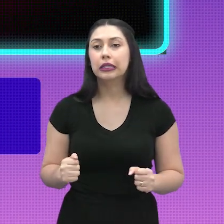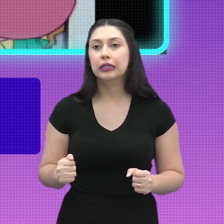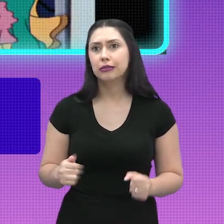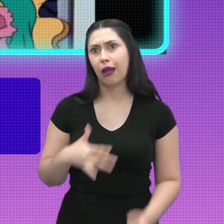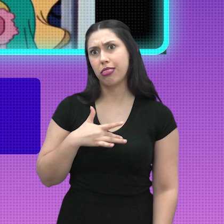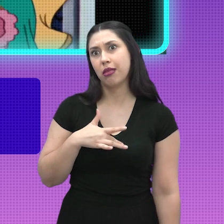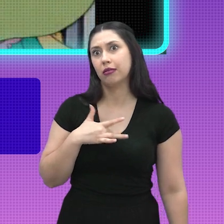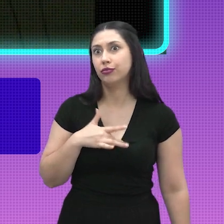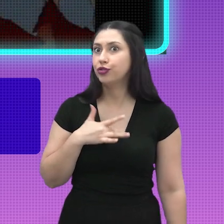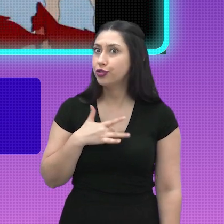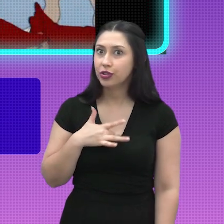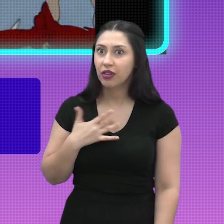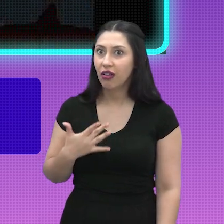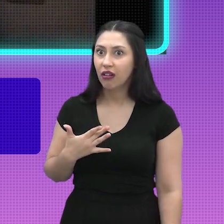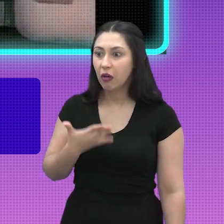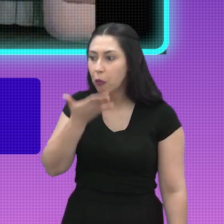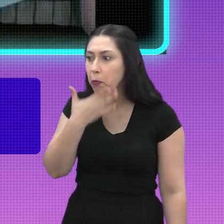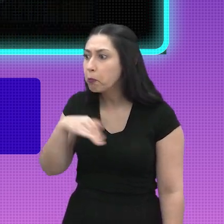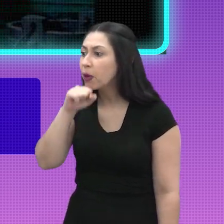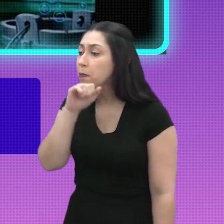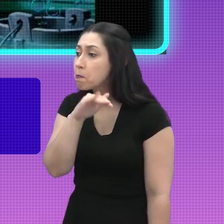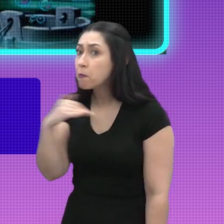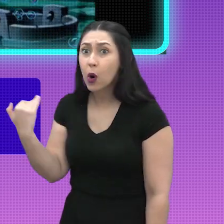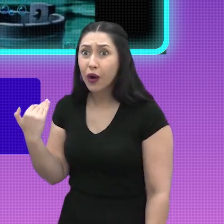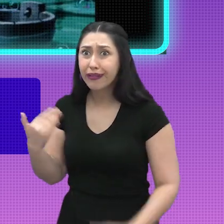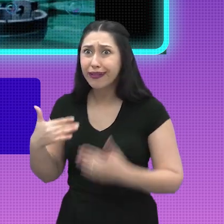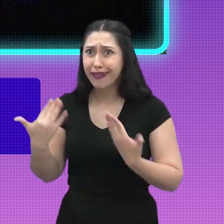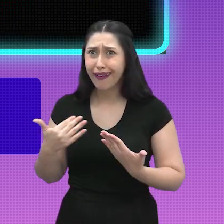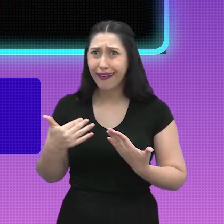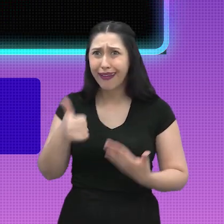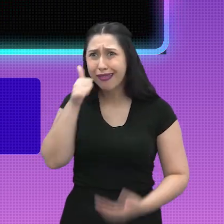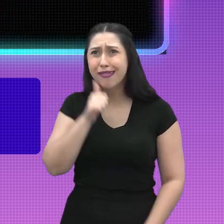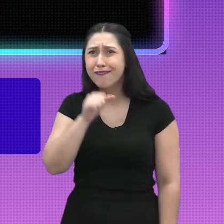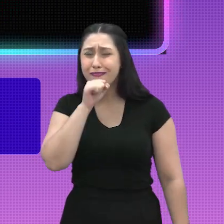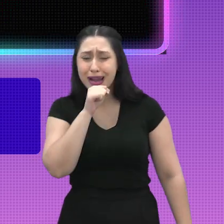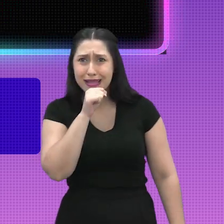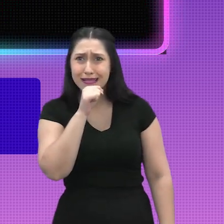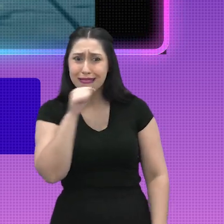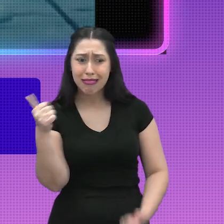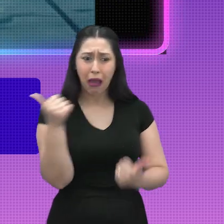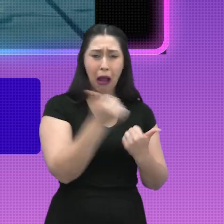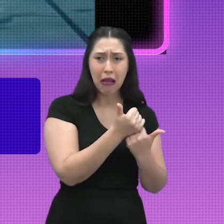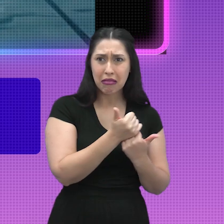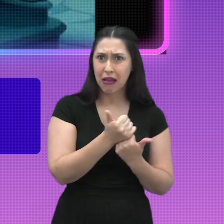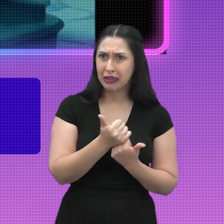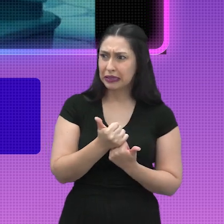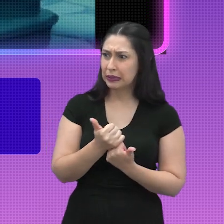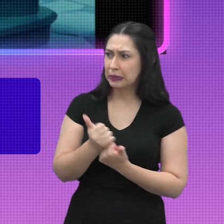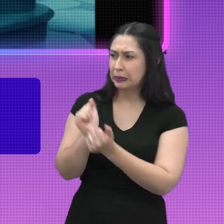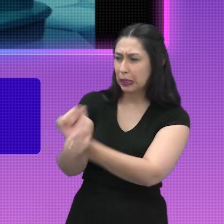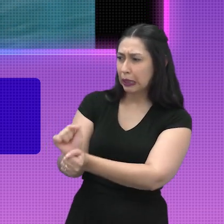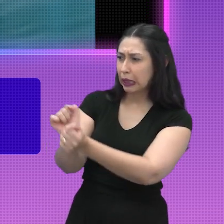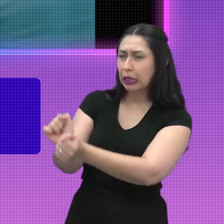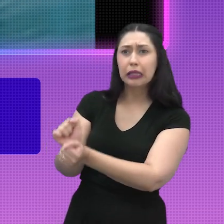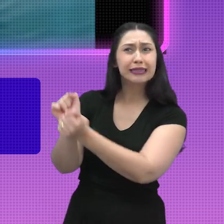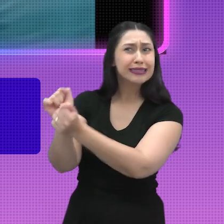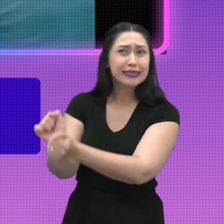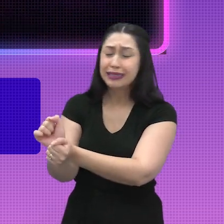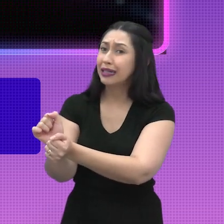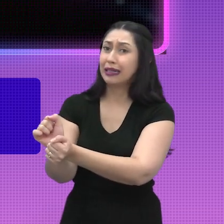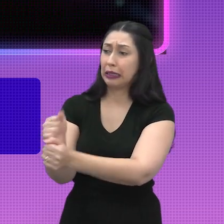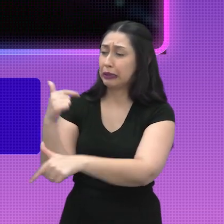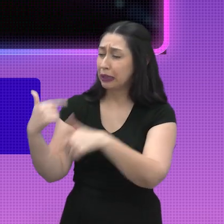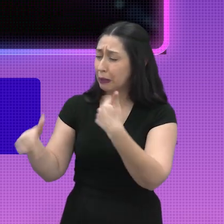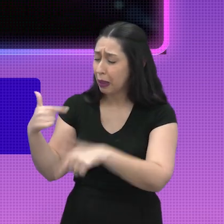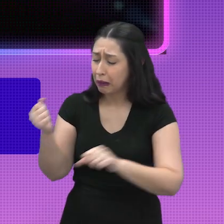A coitada lá que fica sem o pai e acaba sendo maltratada pela madrasta e pelas irmãs e acaba